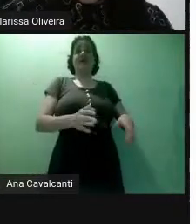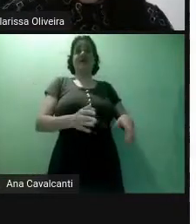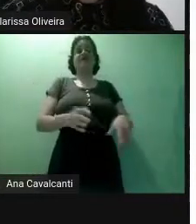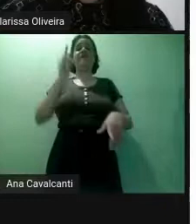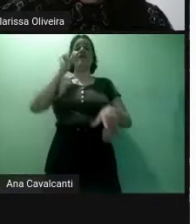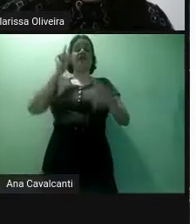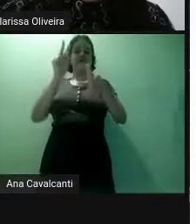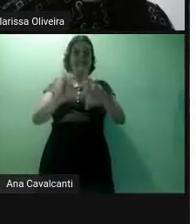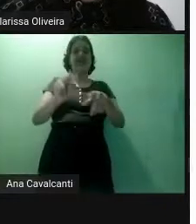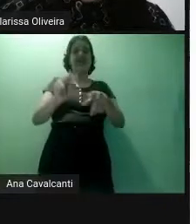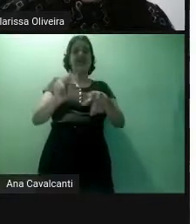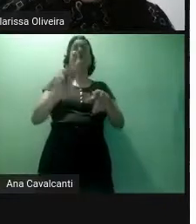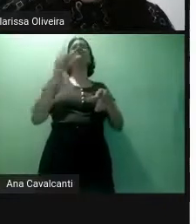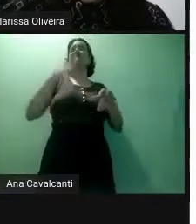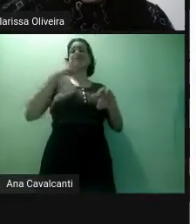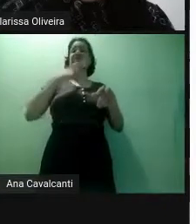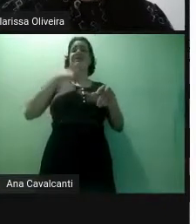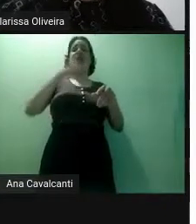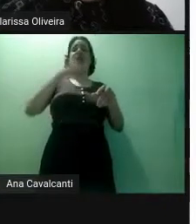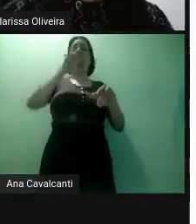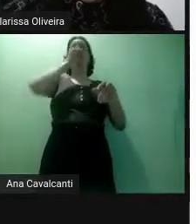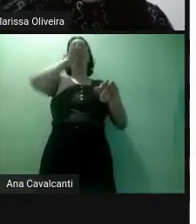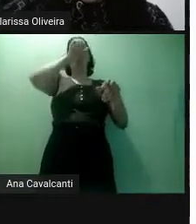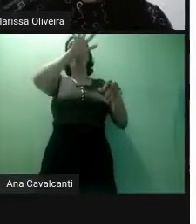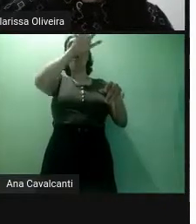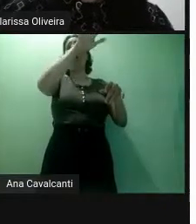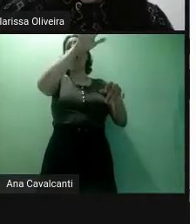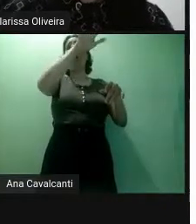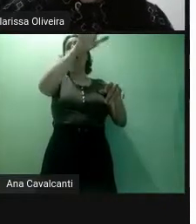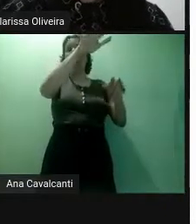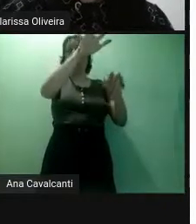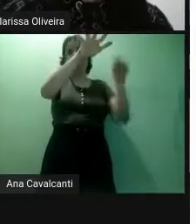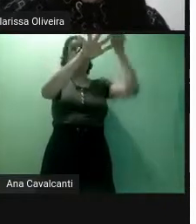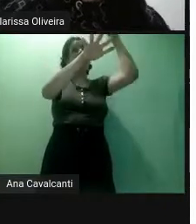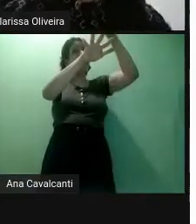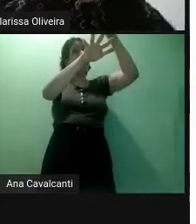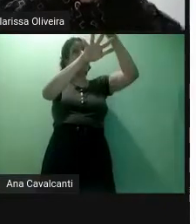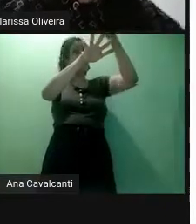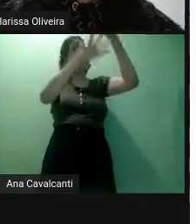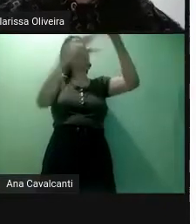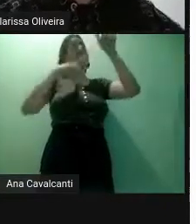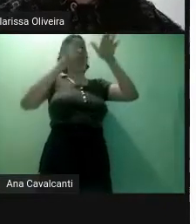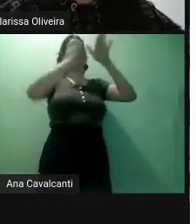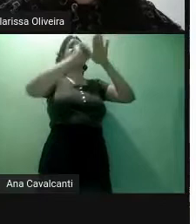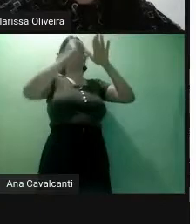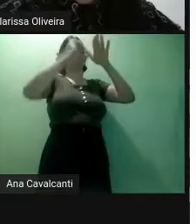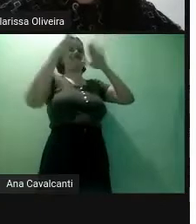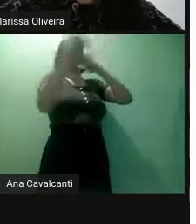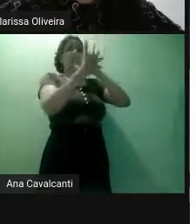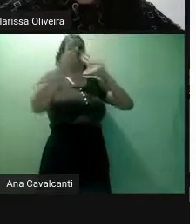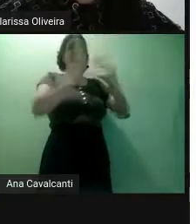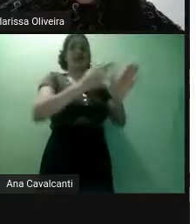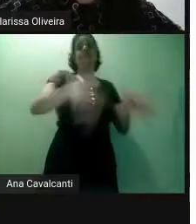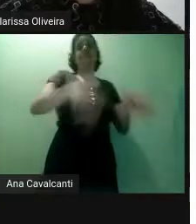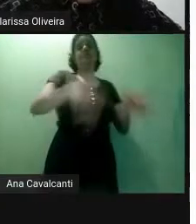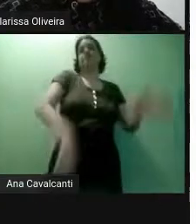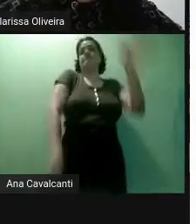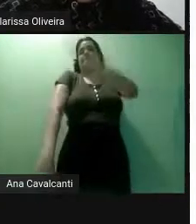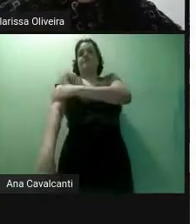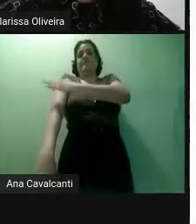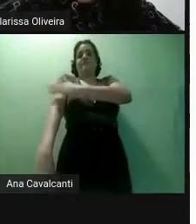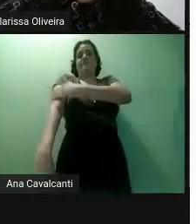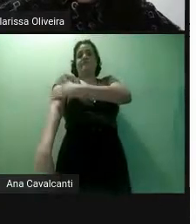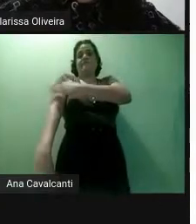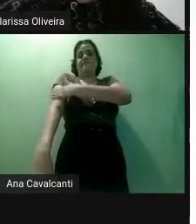as gotículas saindo dela, bastante infectada com o vírus. E dessa coluninha da direita,